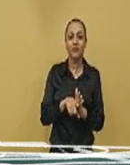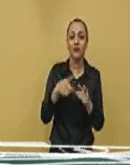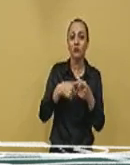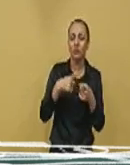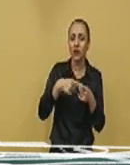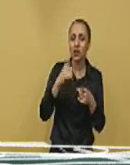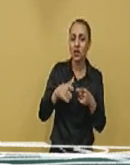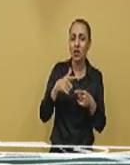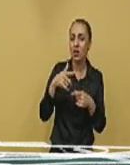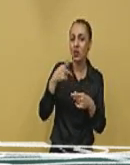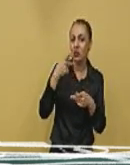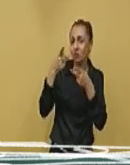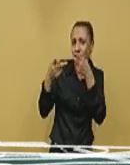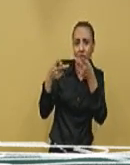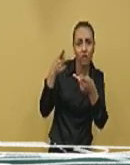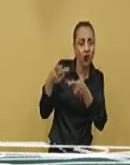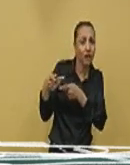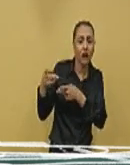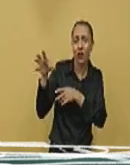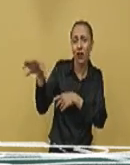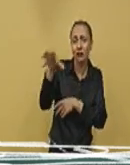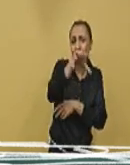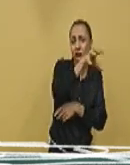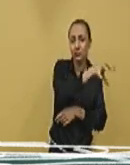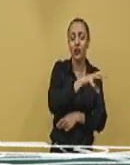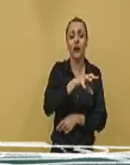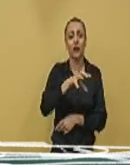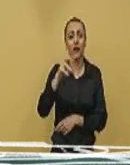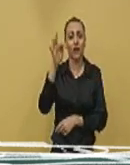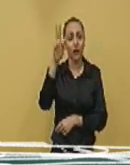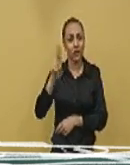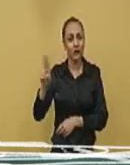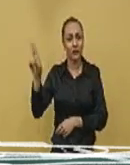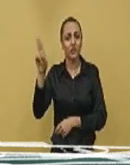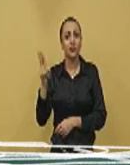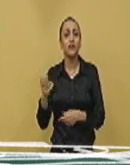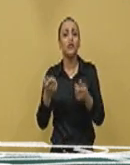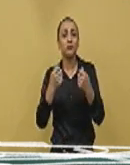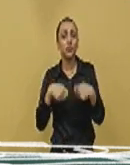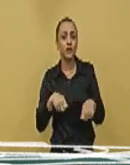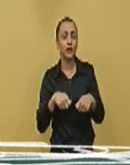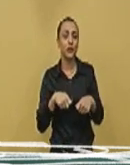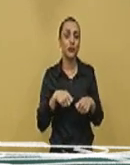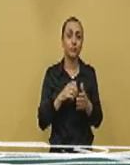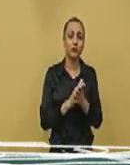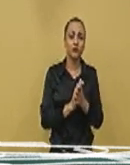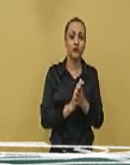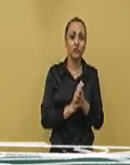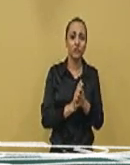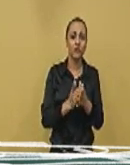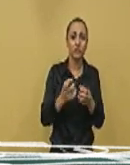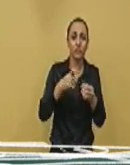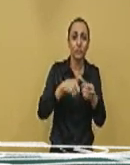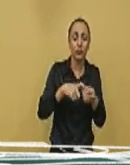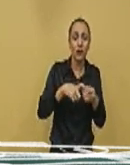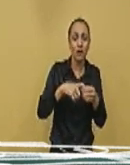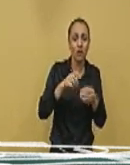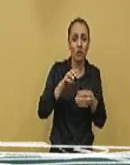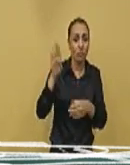comentários que tem veiculado aí na universidade com relação à possível nomeação de determinados candidatos,